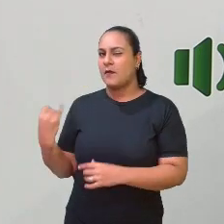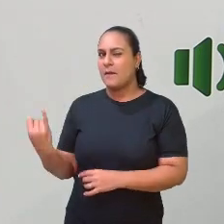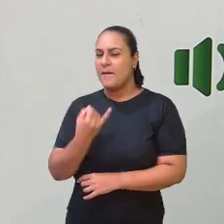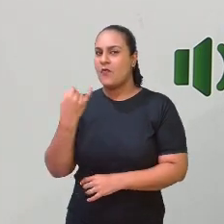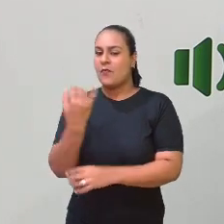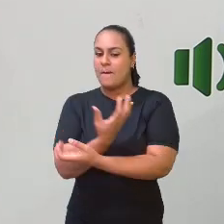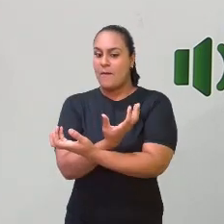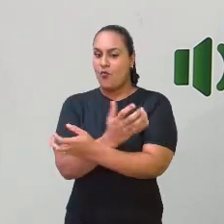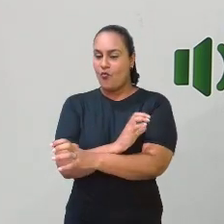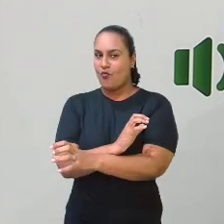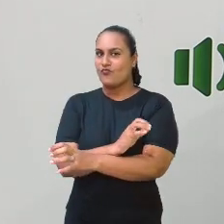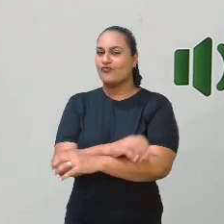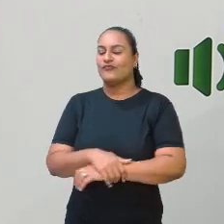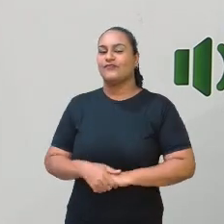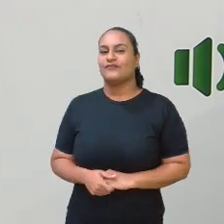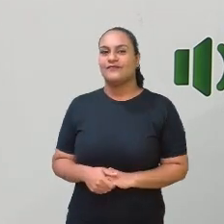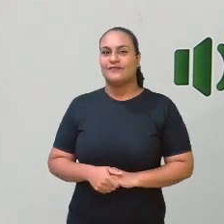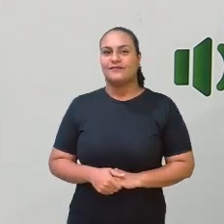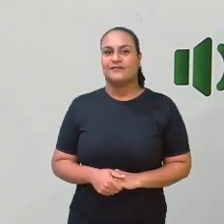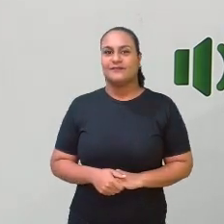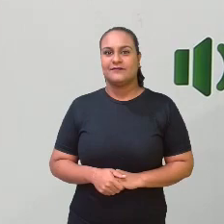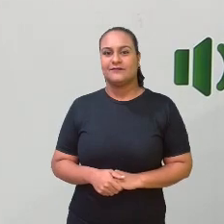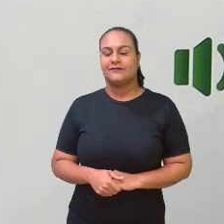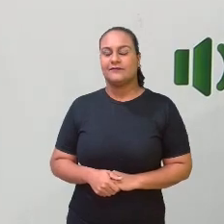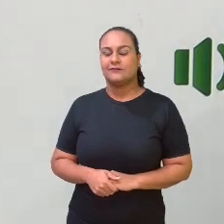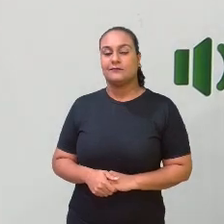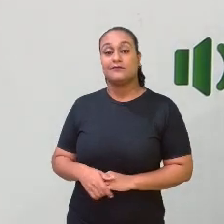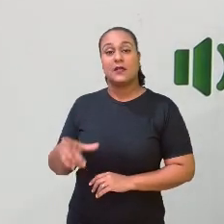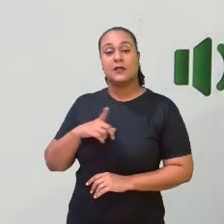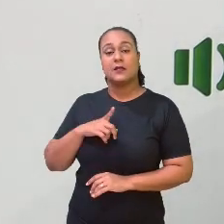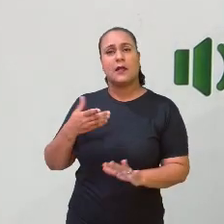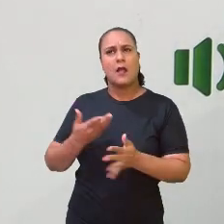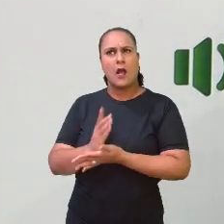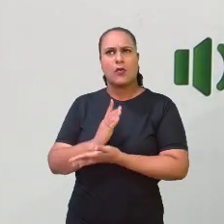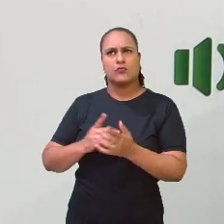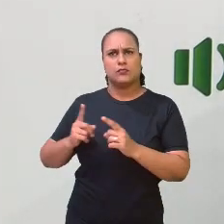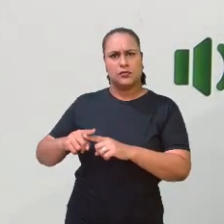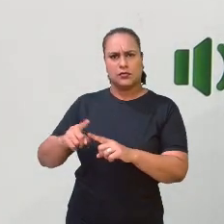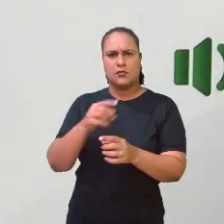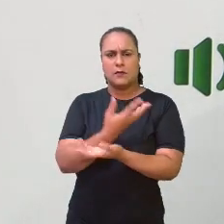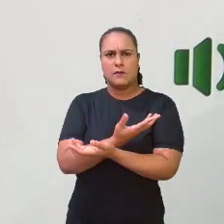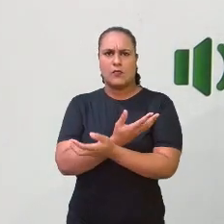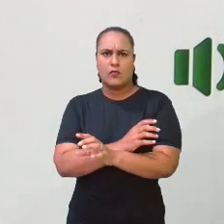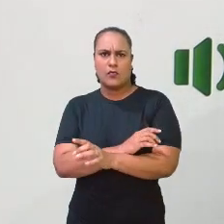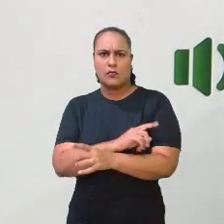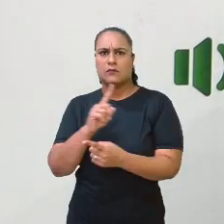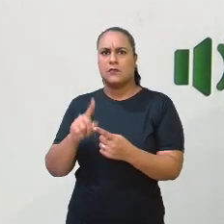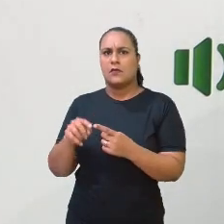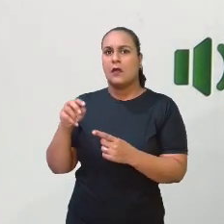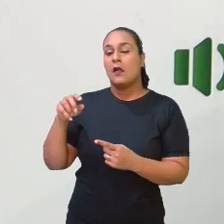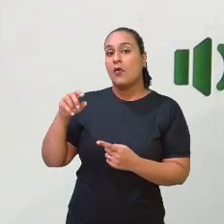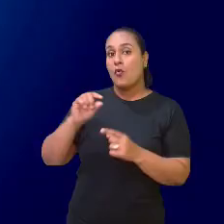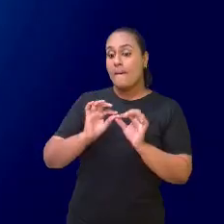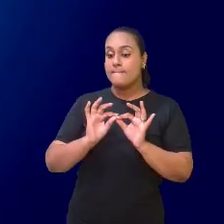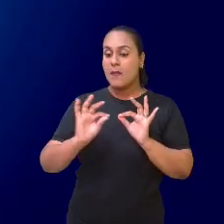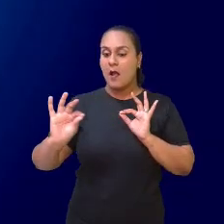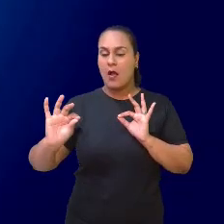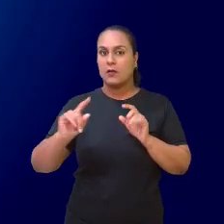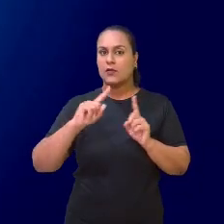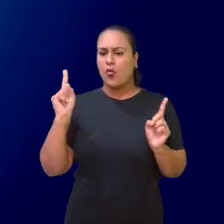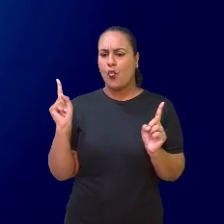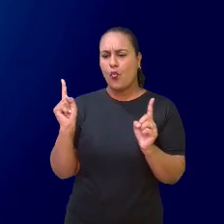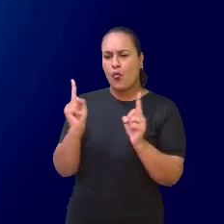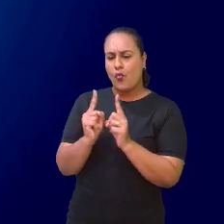nossos ossos. A gente possui alguns tipos de ossos. A gente tem os ossos longos, a gente tem